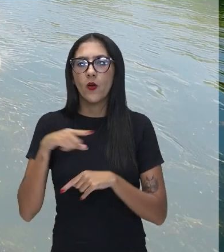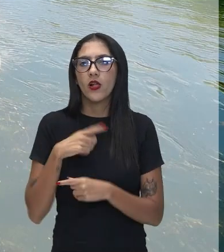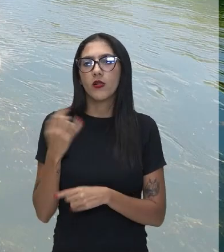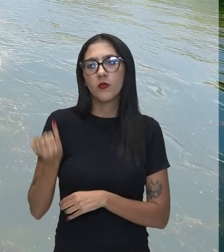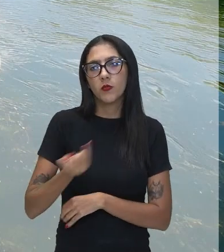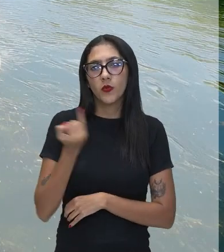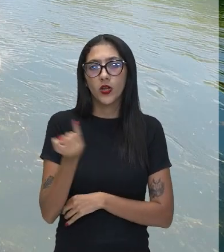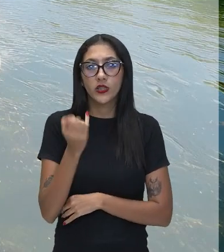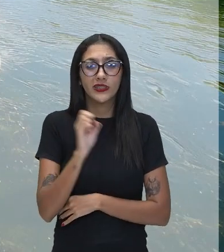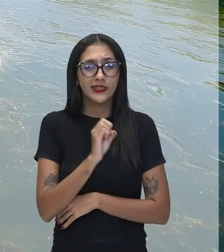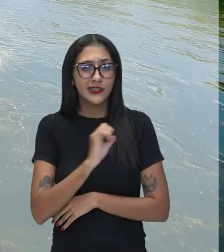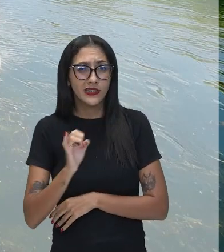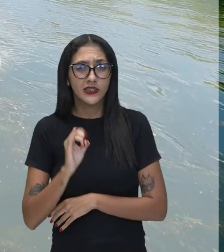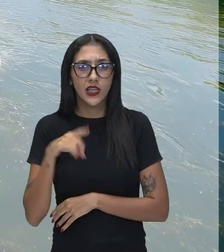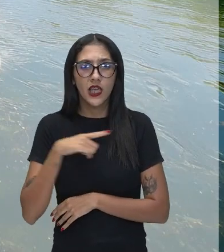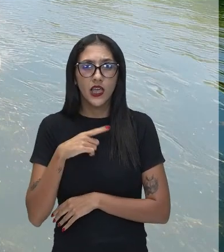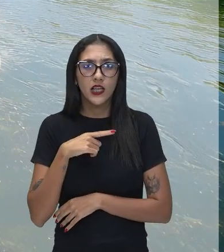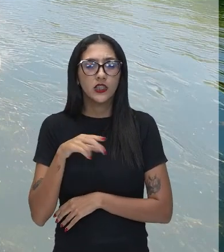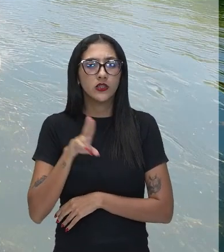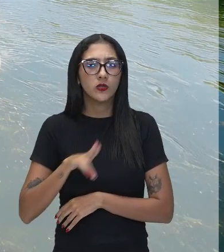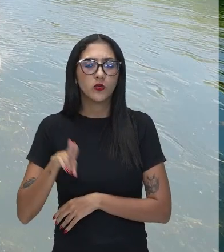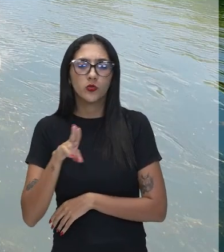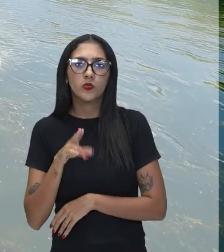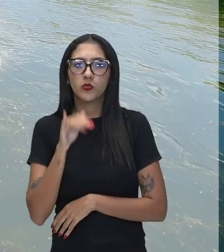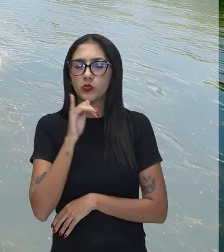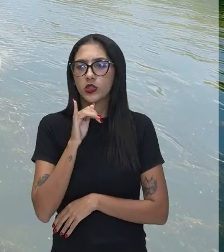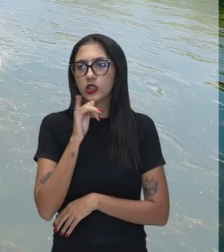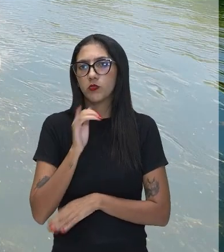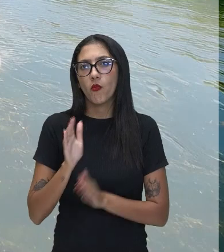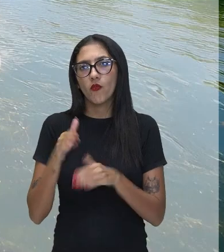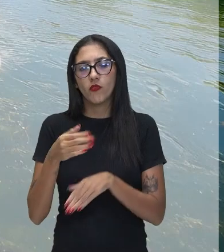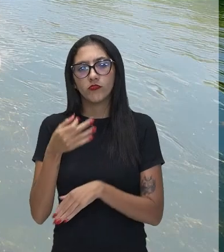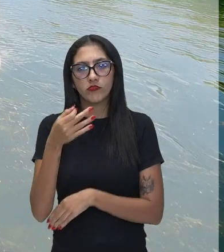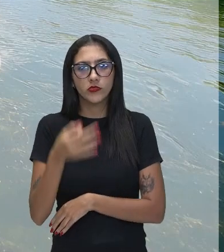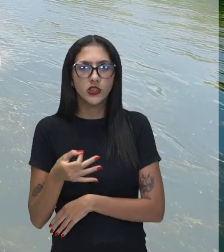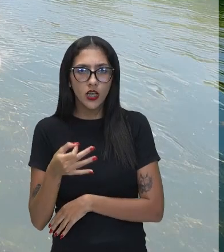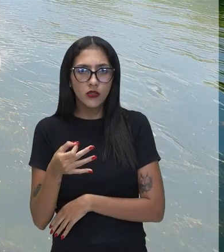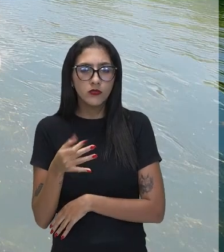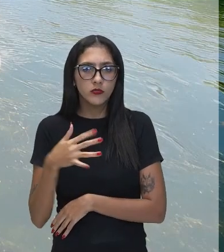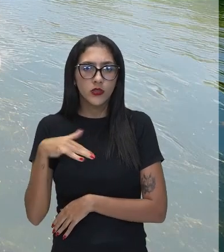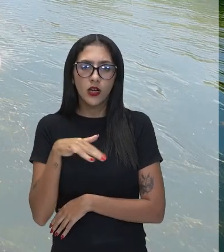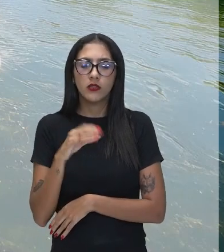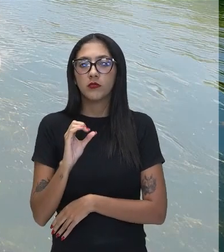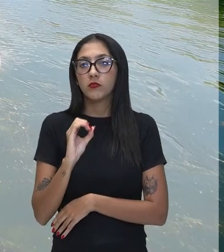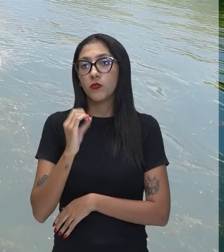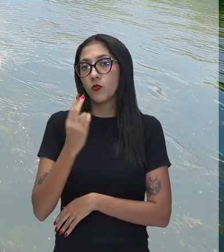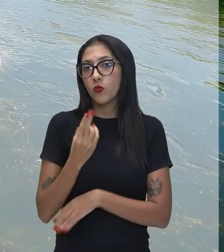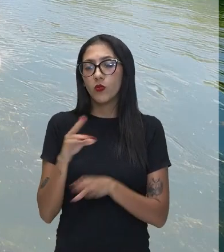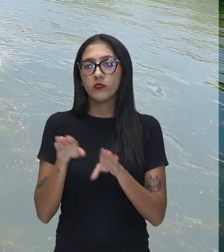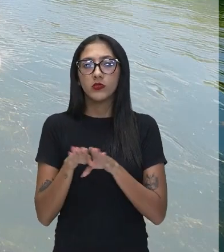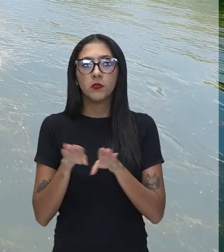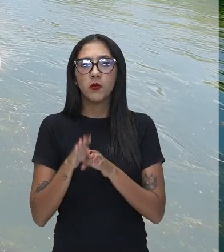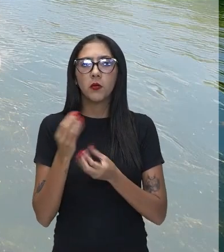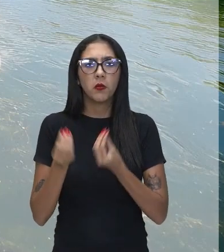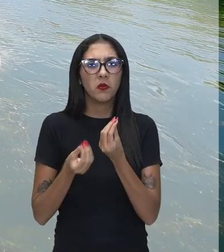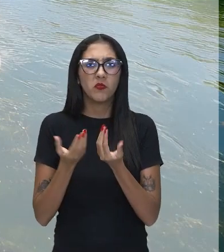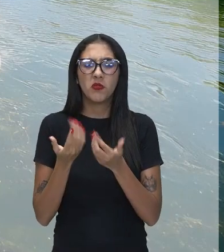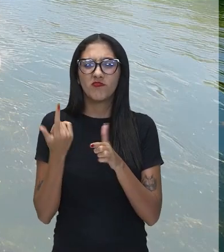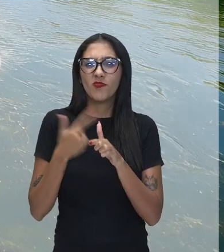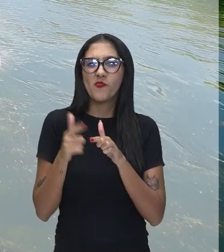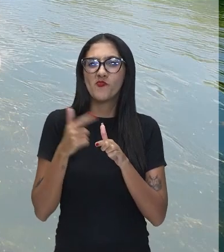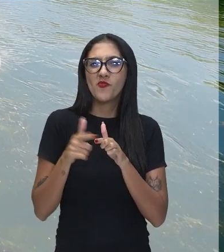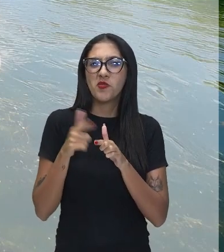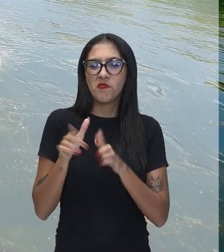forem usadas de maneira certa ou então como elas podem causar problemas à